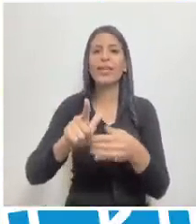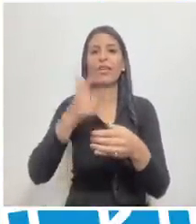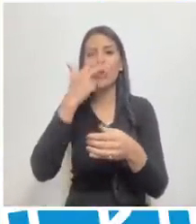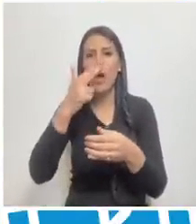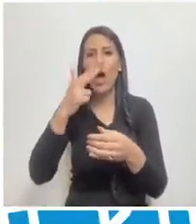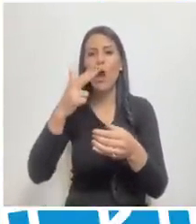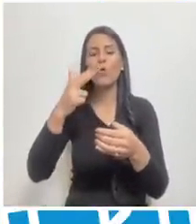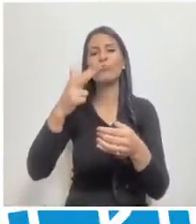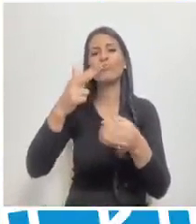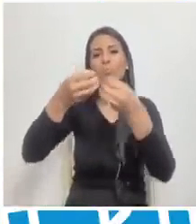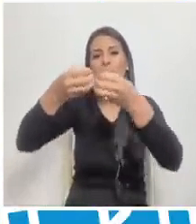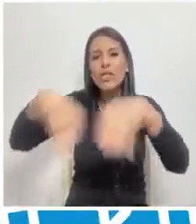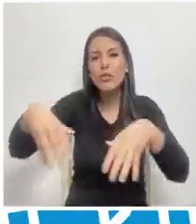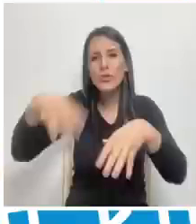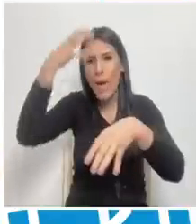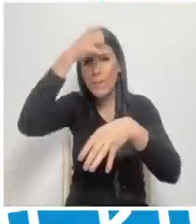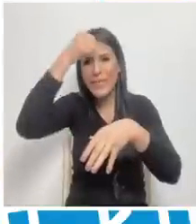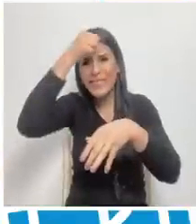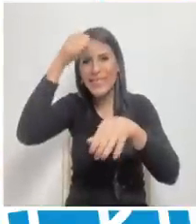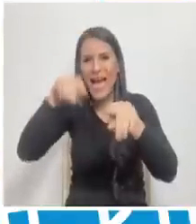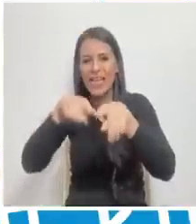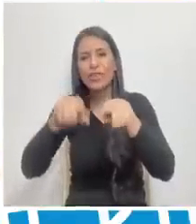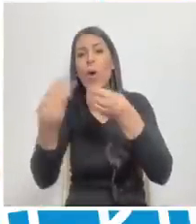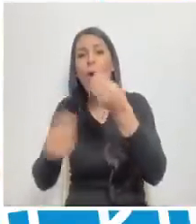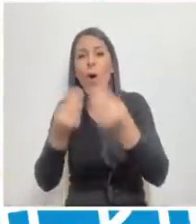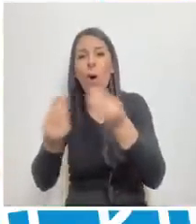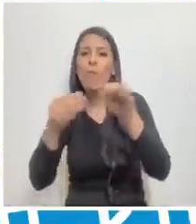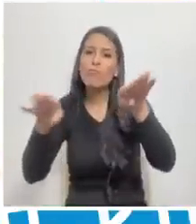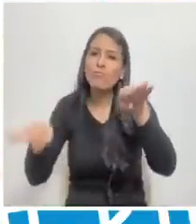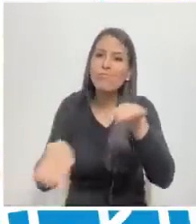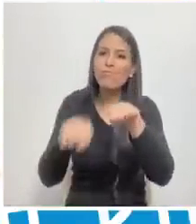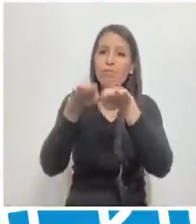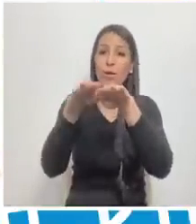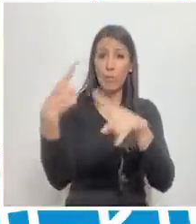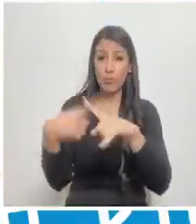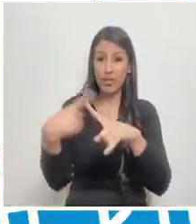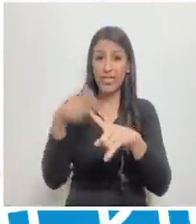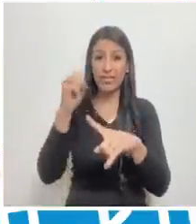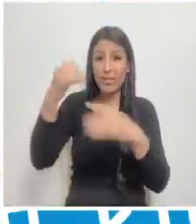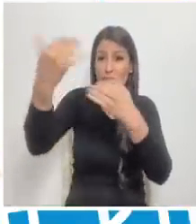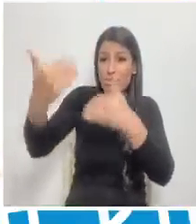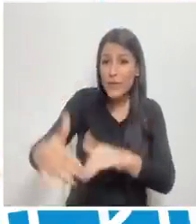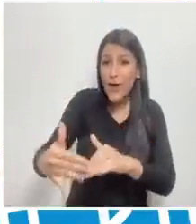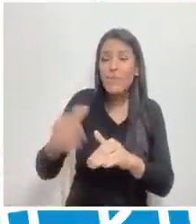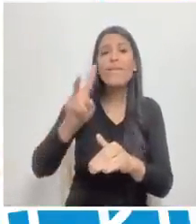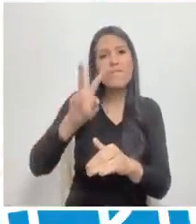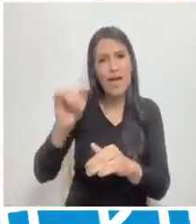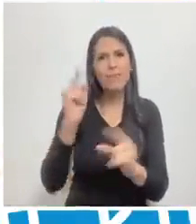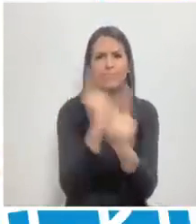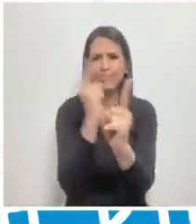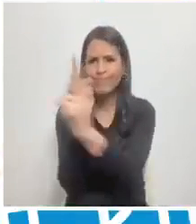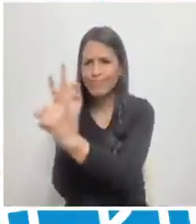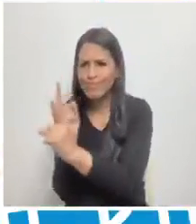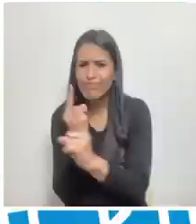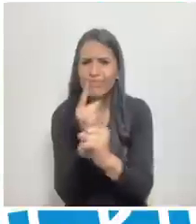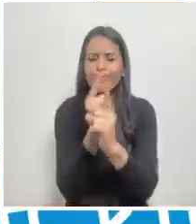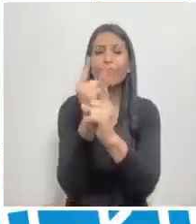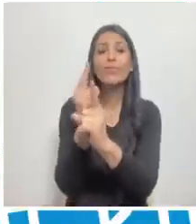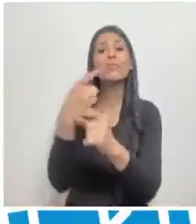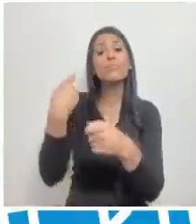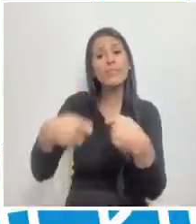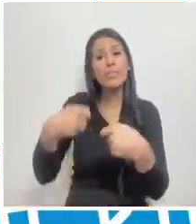que essas avaliações, quando realizadas, vão evidenciar. Não resta dúvida em relação a isso, né? Então, assim,